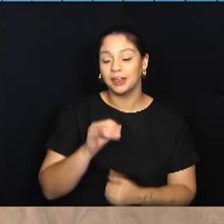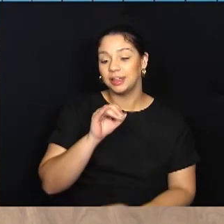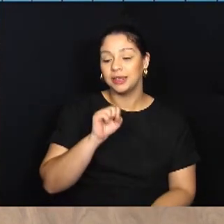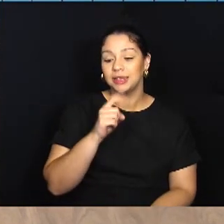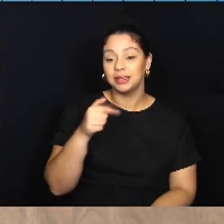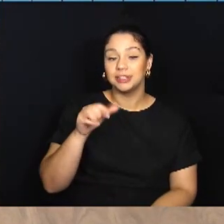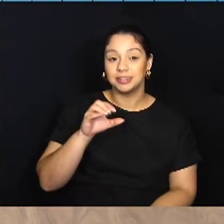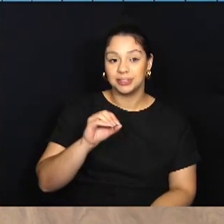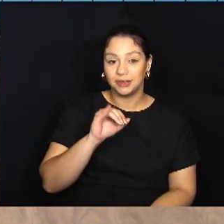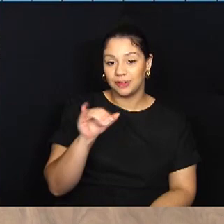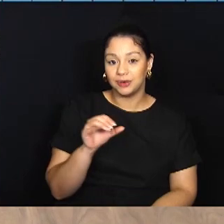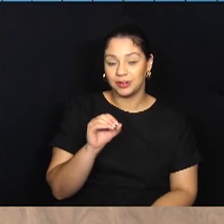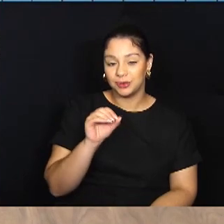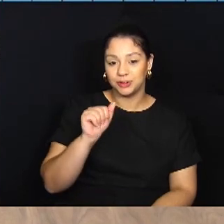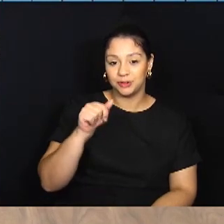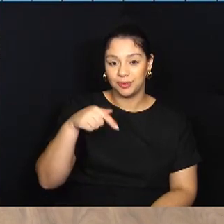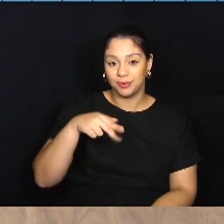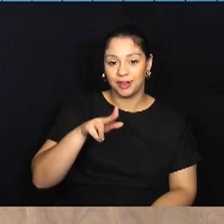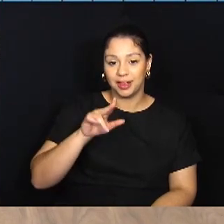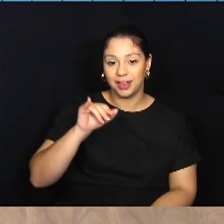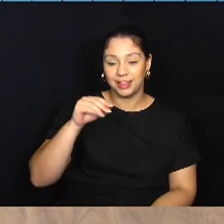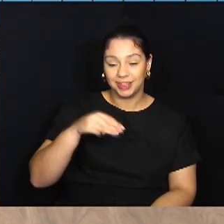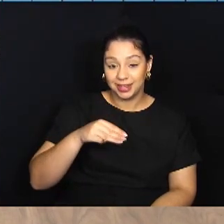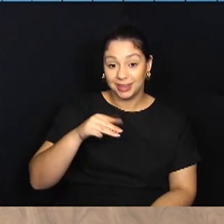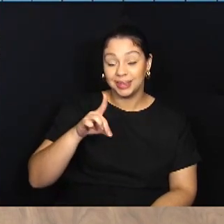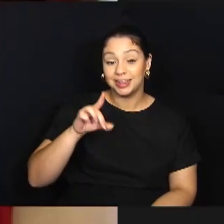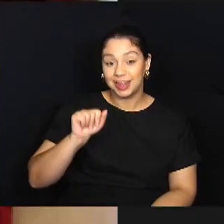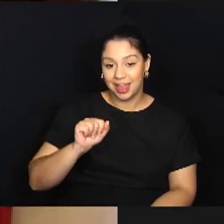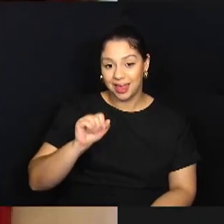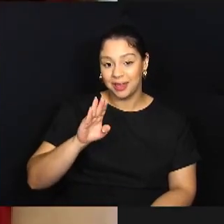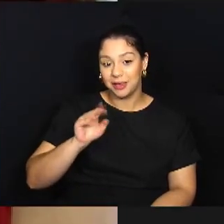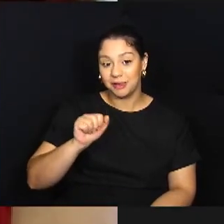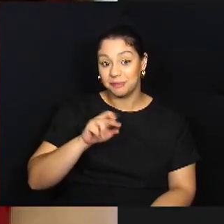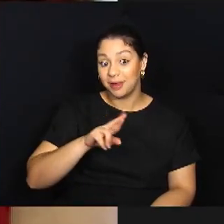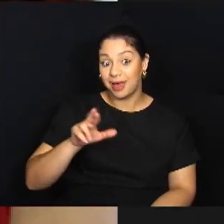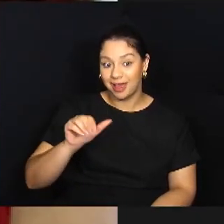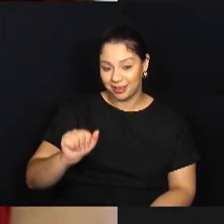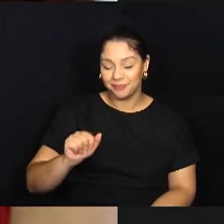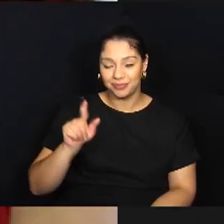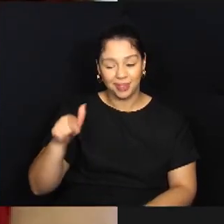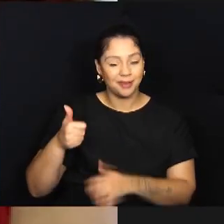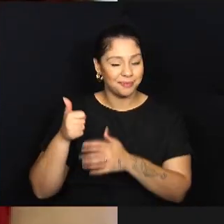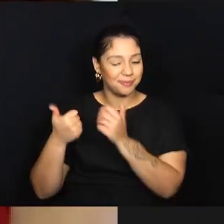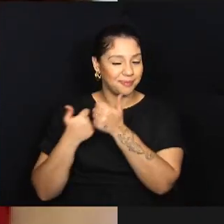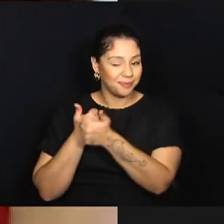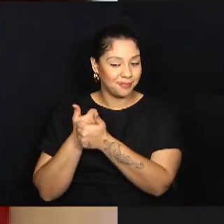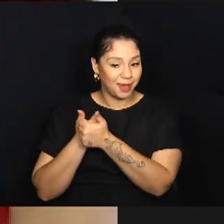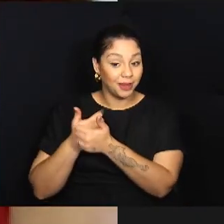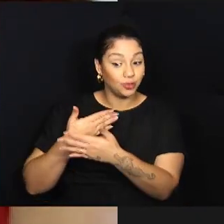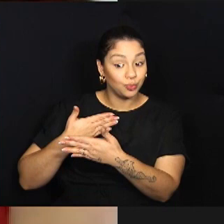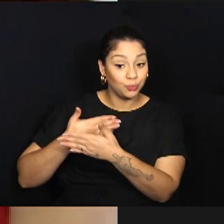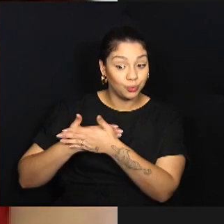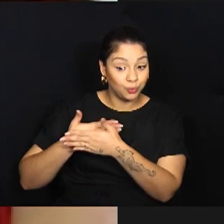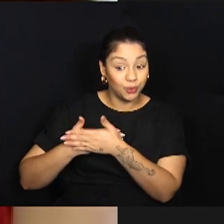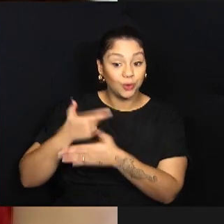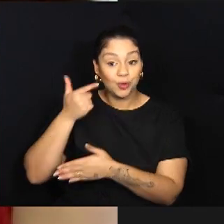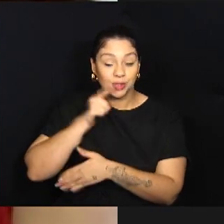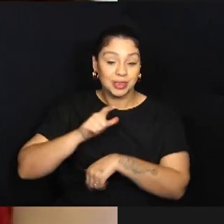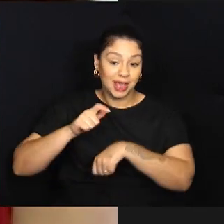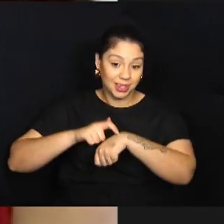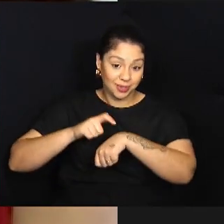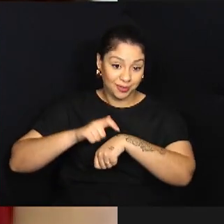Barra, legal. Então, perto de Ribeirão Preto, se não me engano. Sim. Um lugar que dá para a gente fazer, né, com menos tempo, com